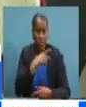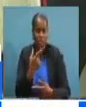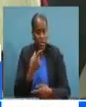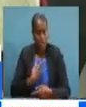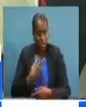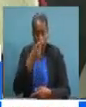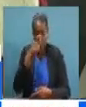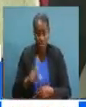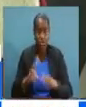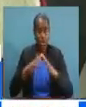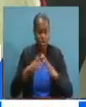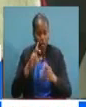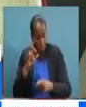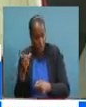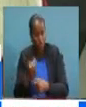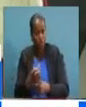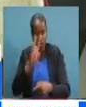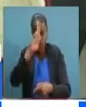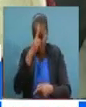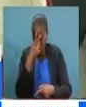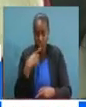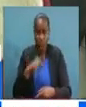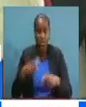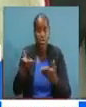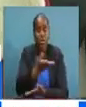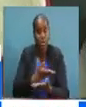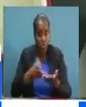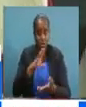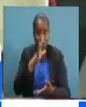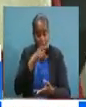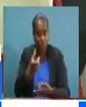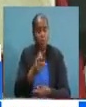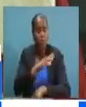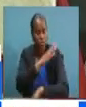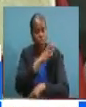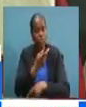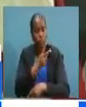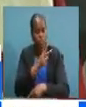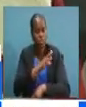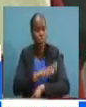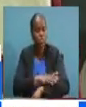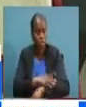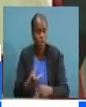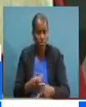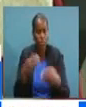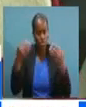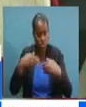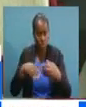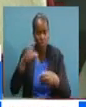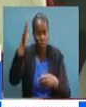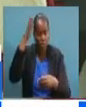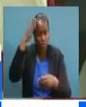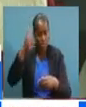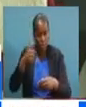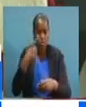procurar reforçar essas relações. Falei com o Sr. Reitor, ajudar na medida do possível das minhas competências, dos meus